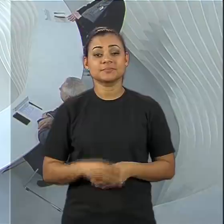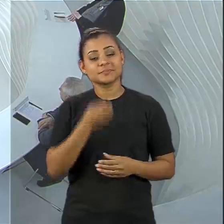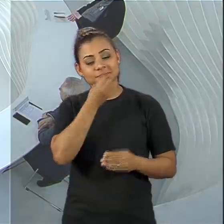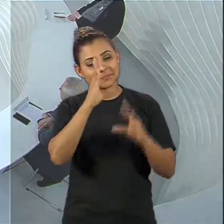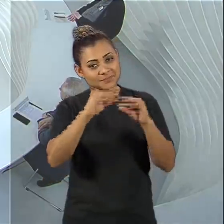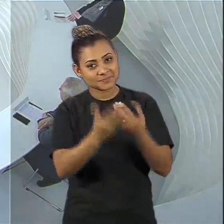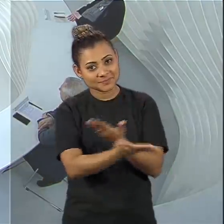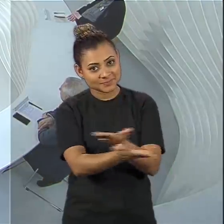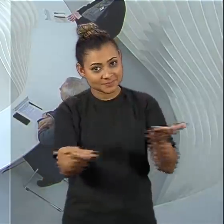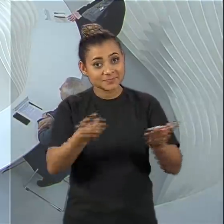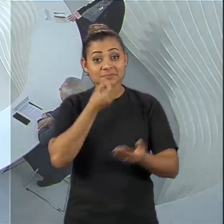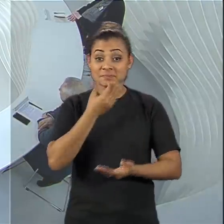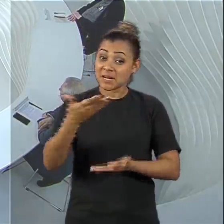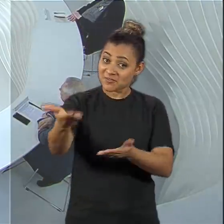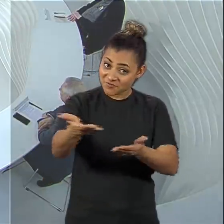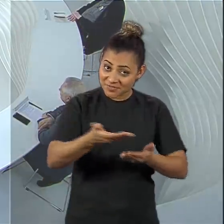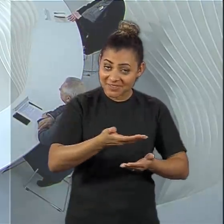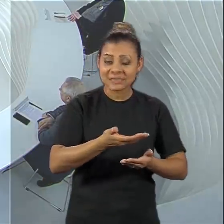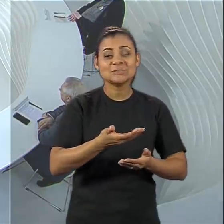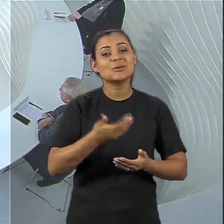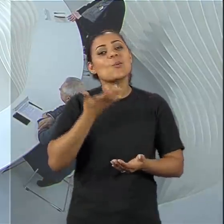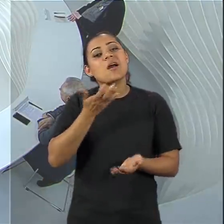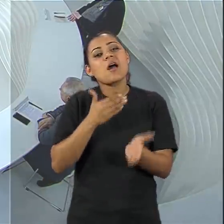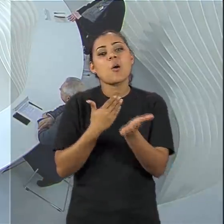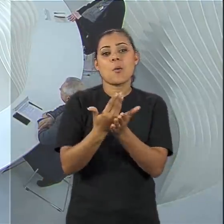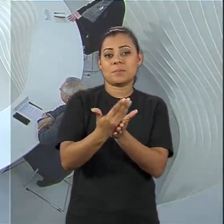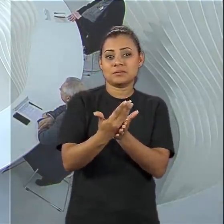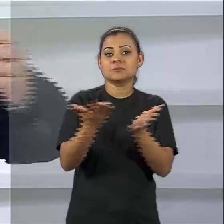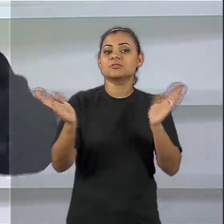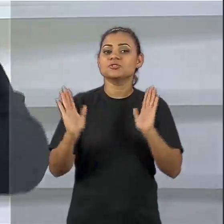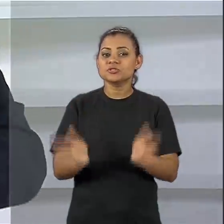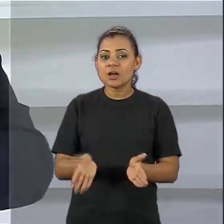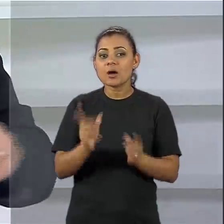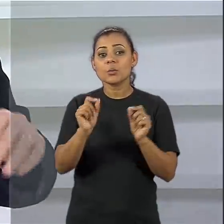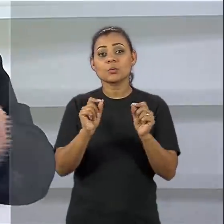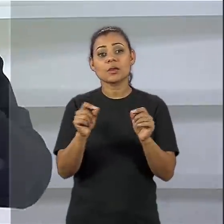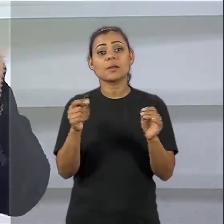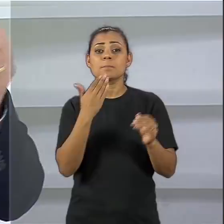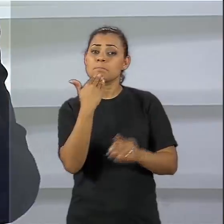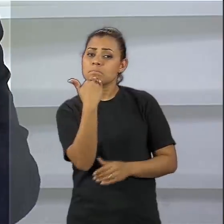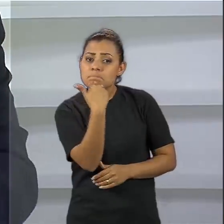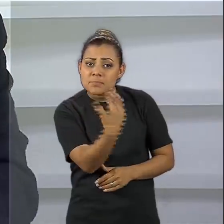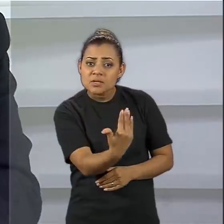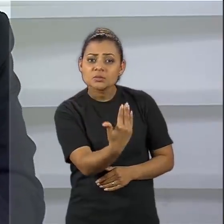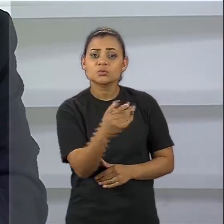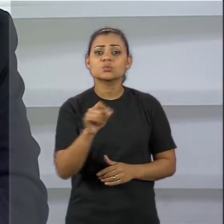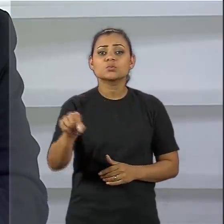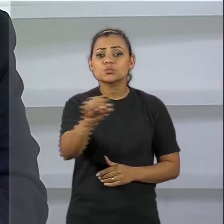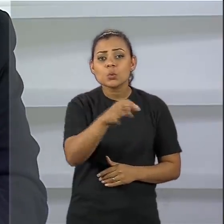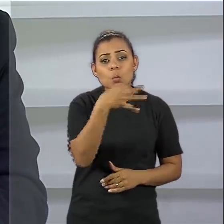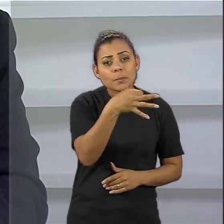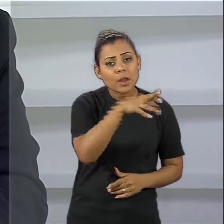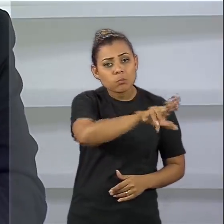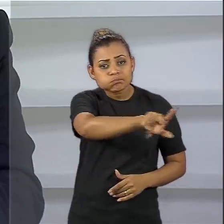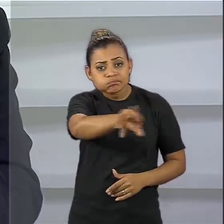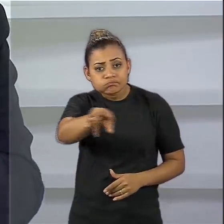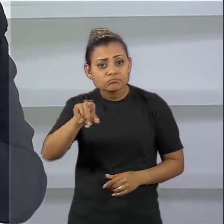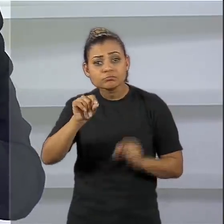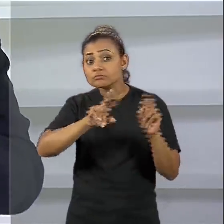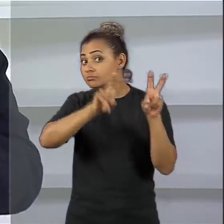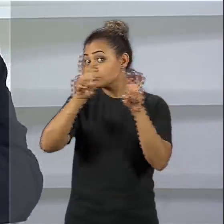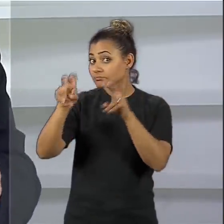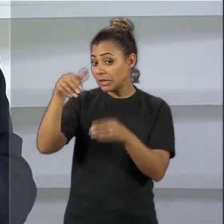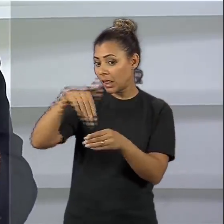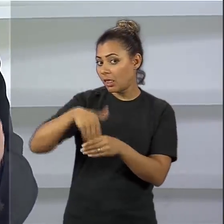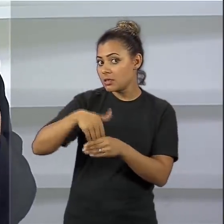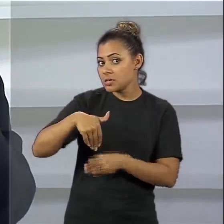a todos, bem-vindos. Queria começar a nossa rodada aqui pedindo um comentário de vocês sobre as eleições desse